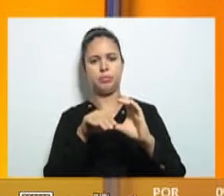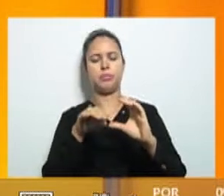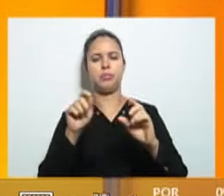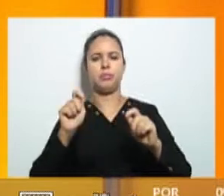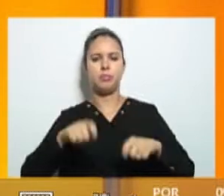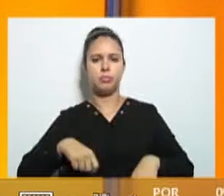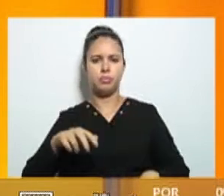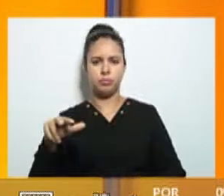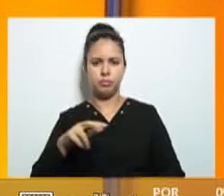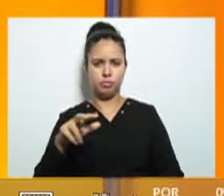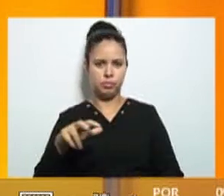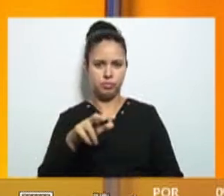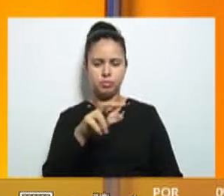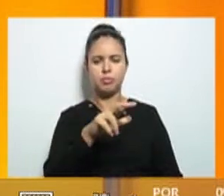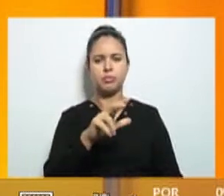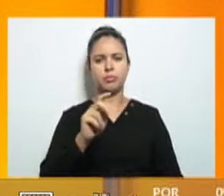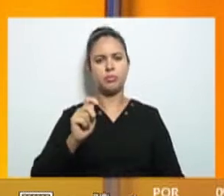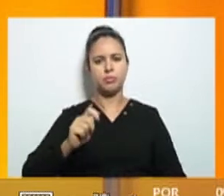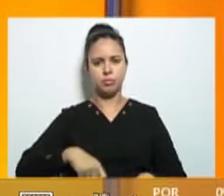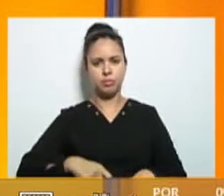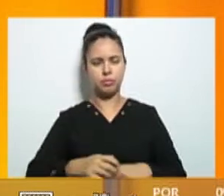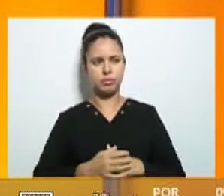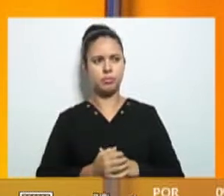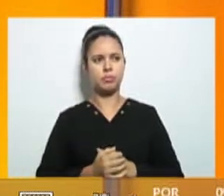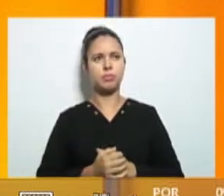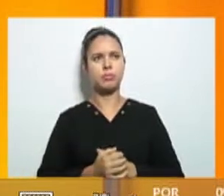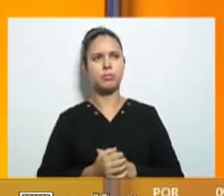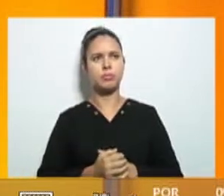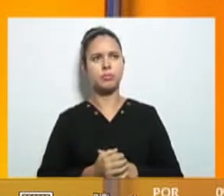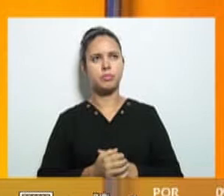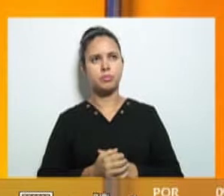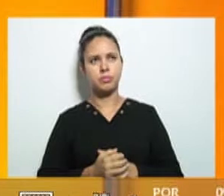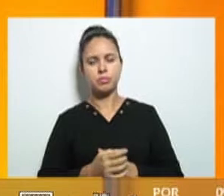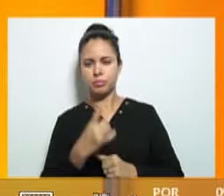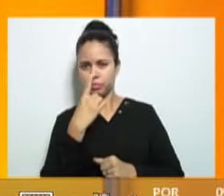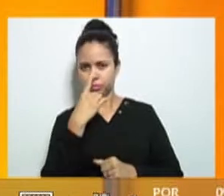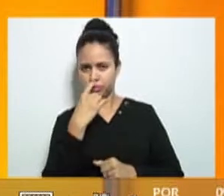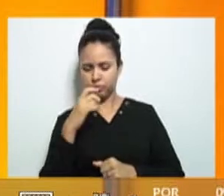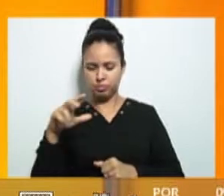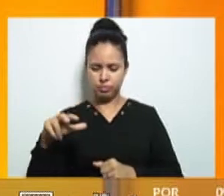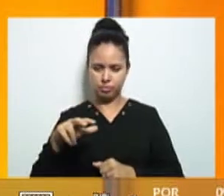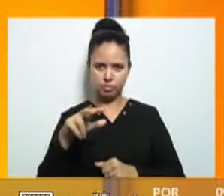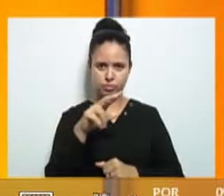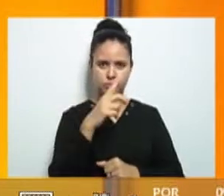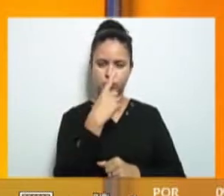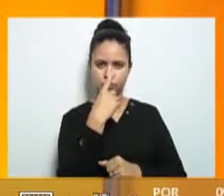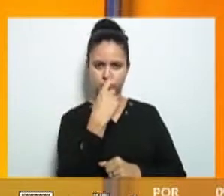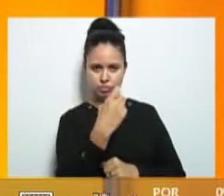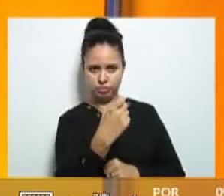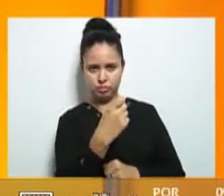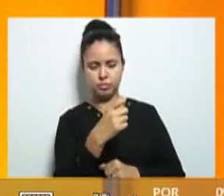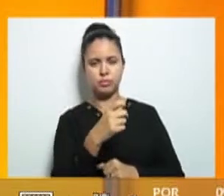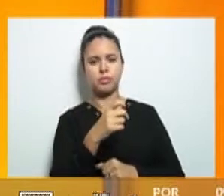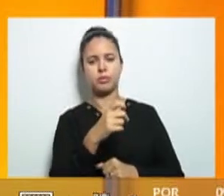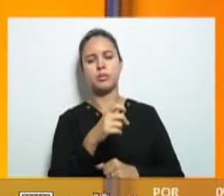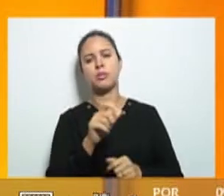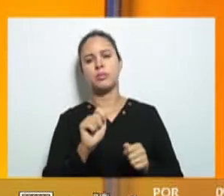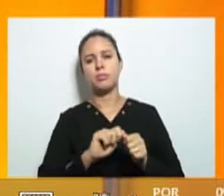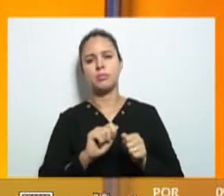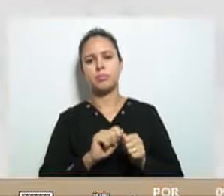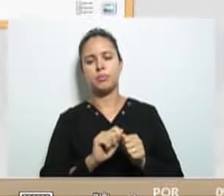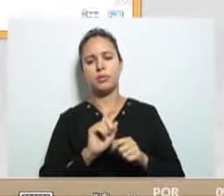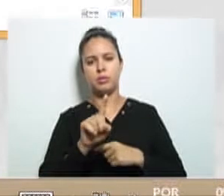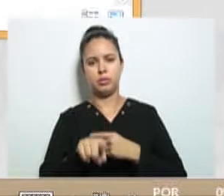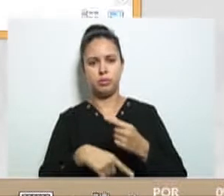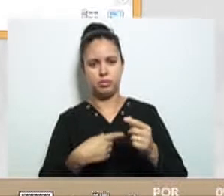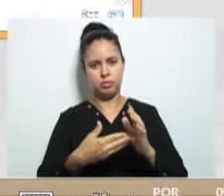tá? Ó, manipular arquivos e pastas, beleza? Ó, vou jogar ali na lixeira. Joguei na lixeira, o que que eu posso fazer com esse arquivo, gente? Eu posso